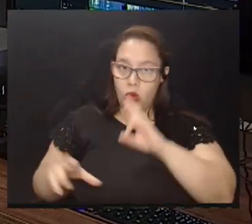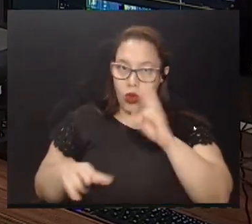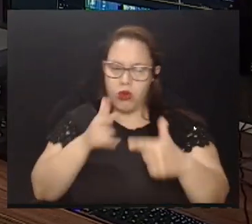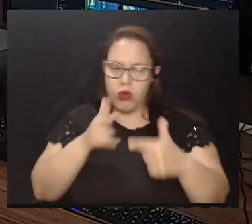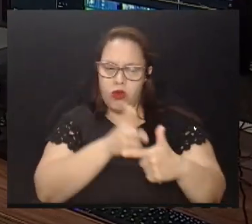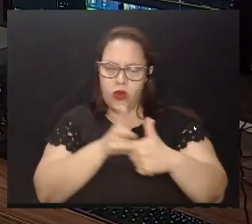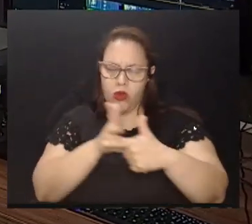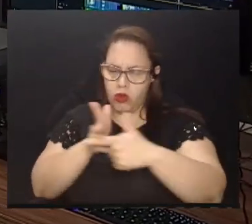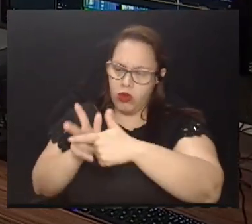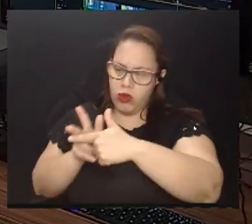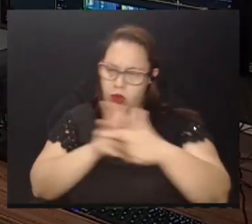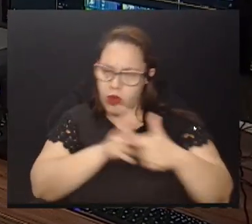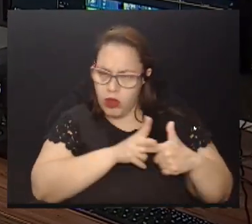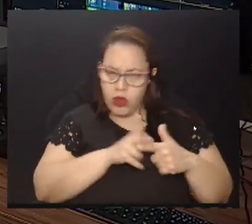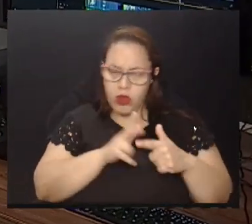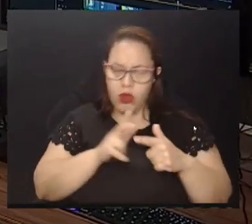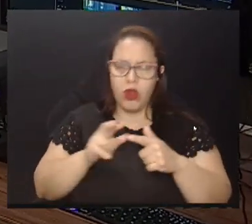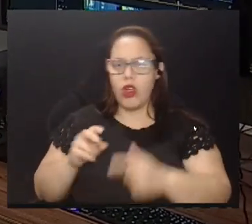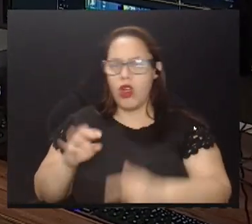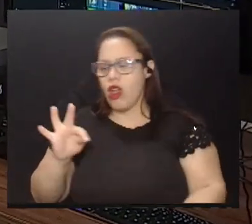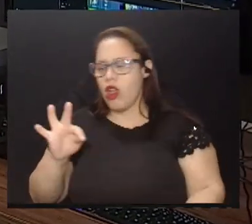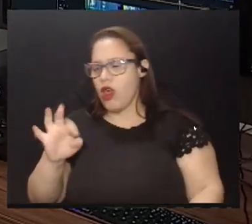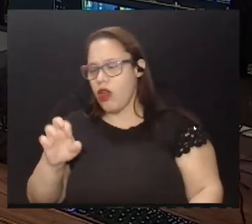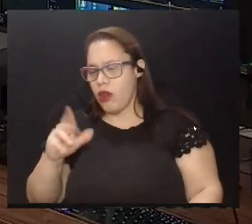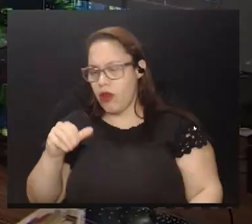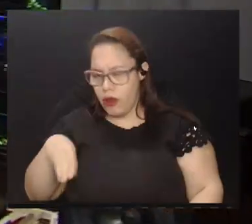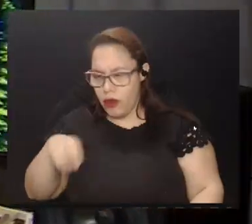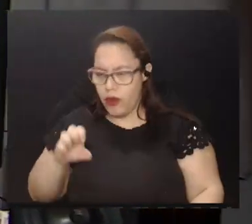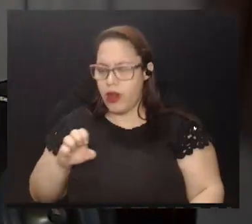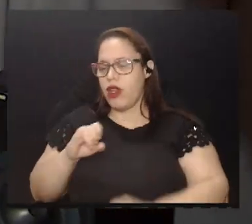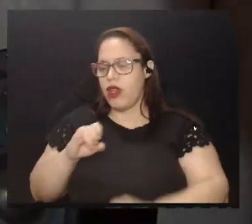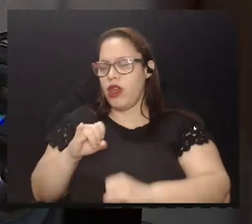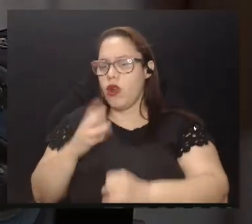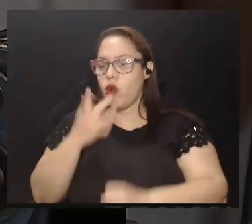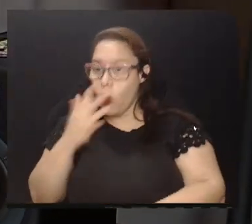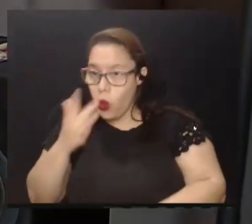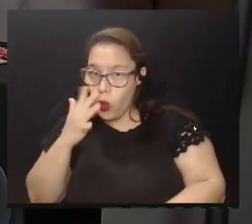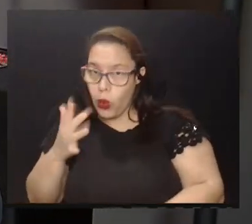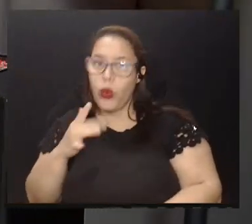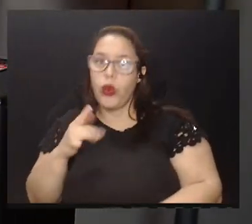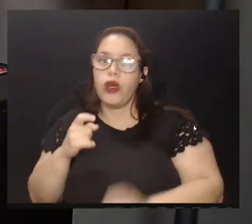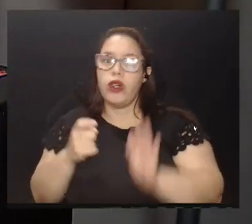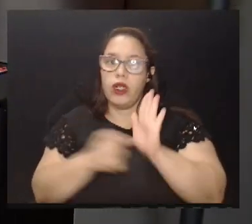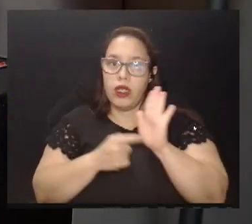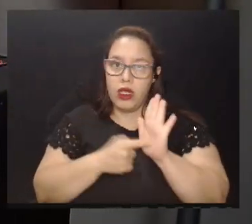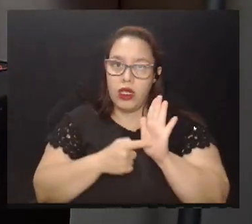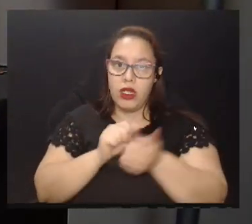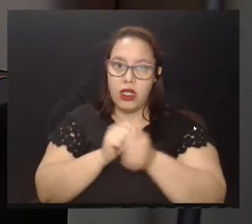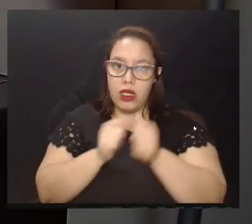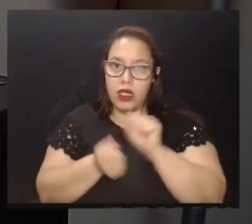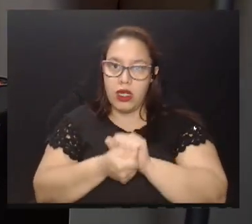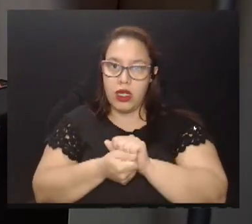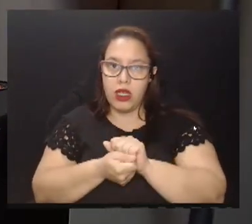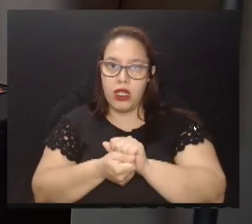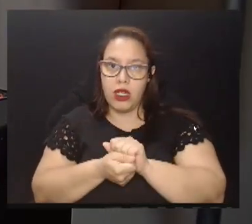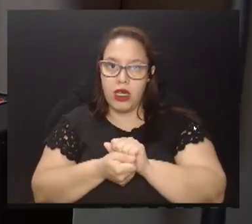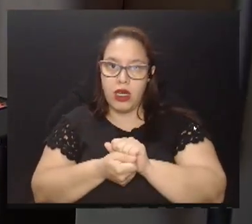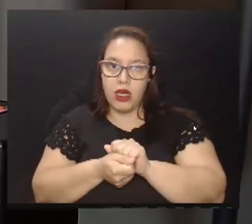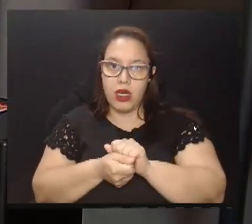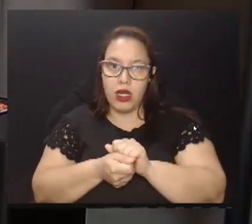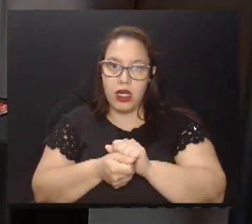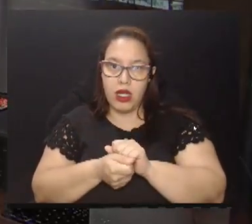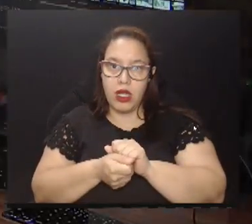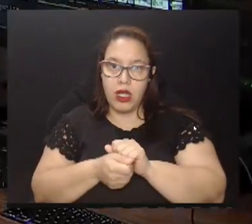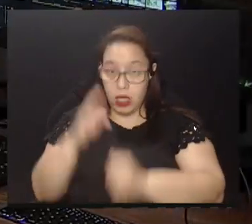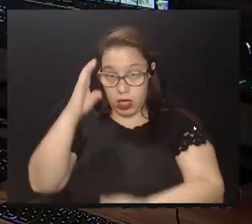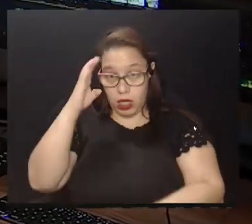de frame, format, de cor e dá aquele look, né? aquela cara que a gente quer